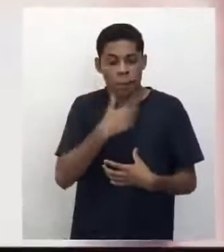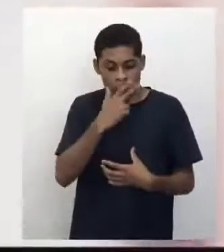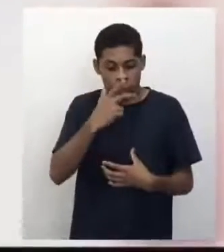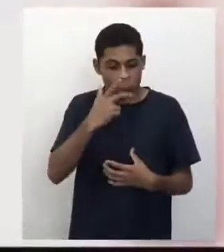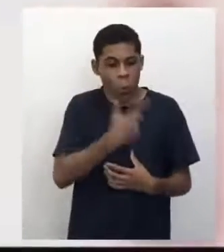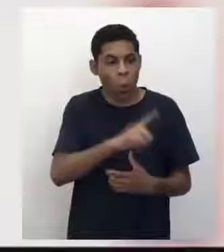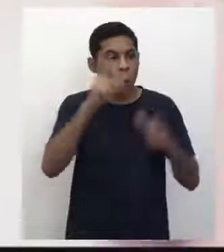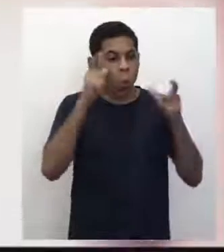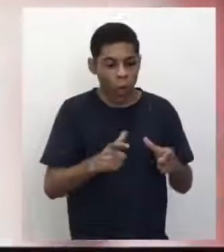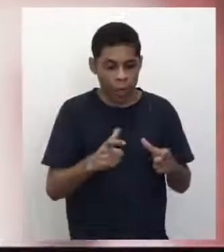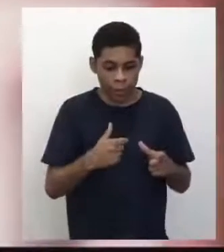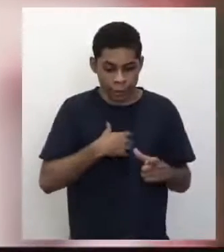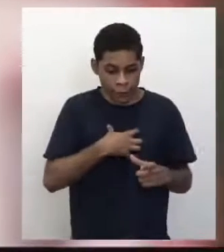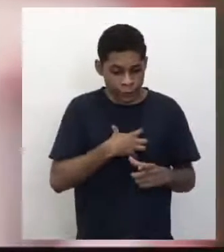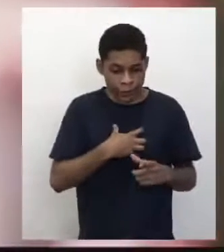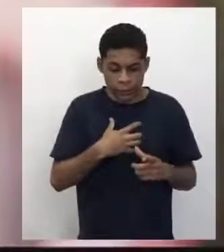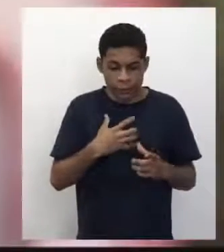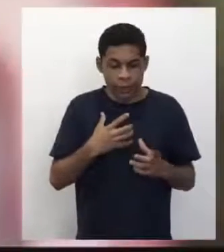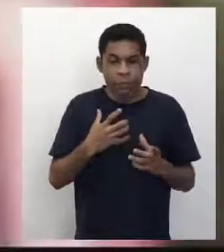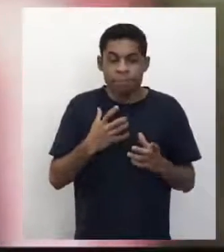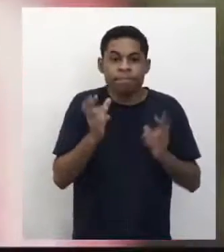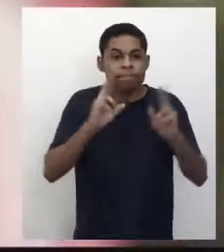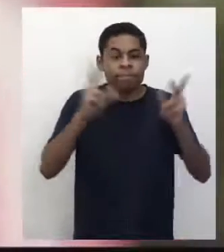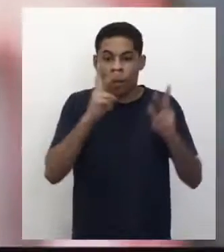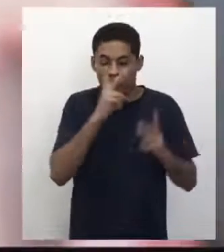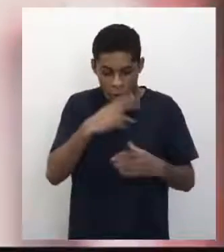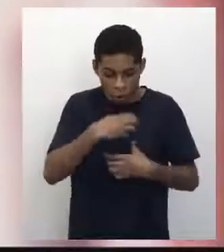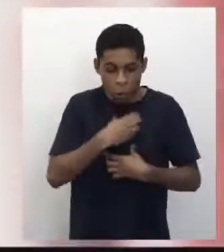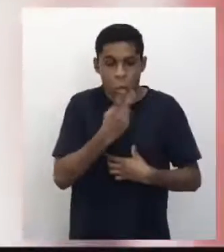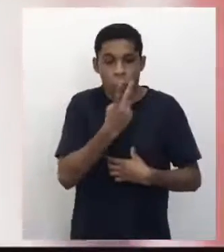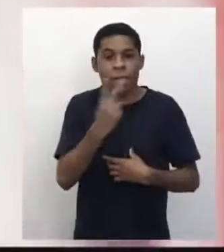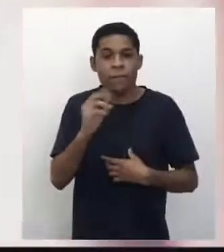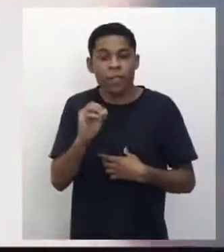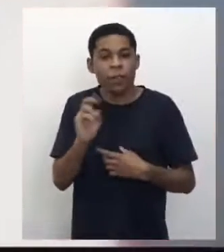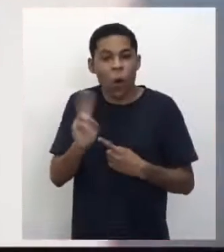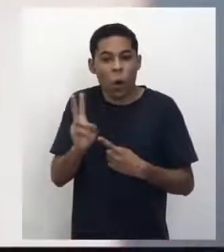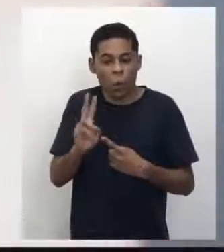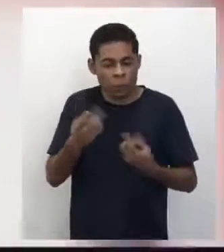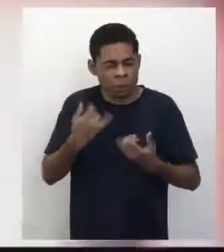lugar e que é uma descarga 220 de adrenalina, assim.